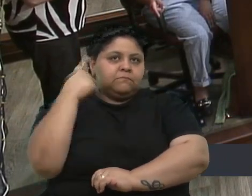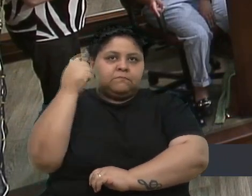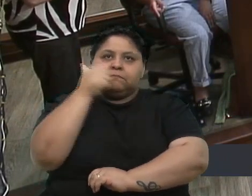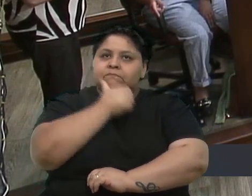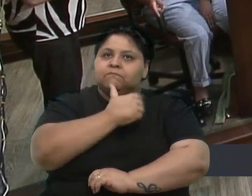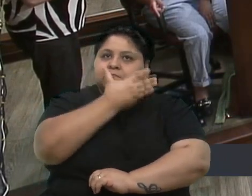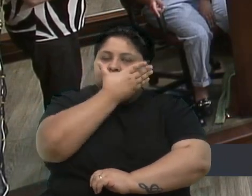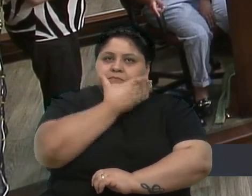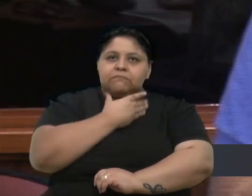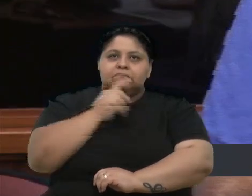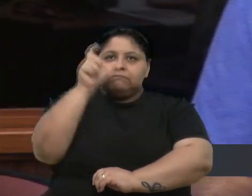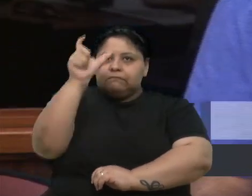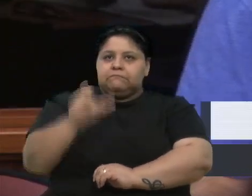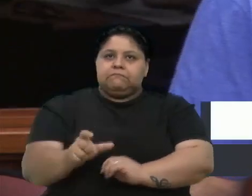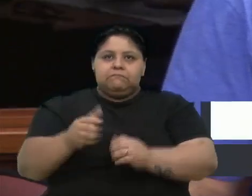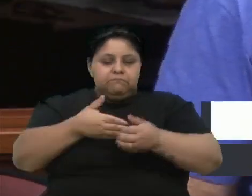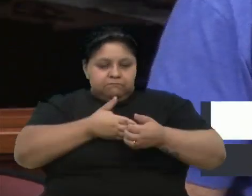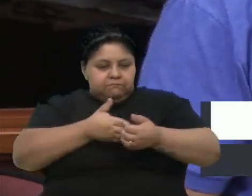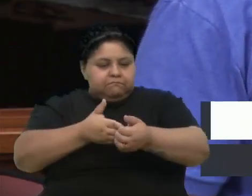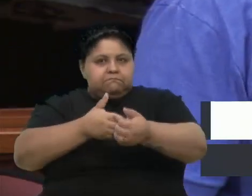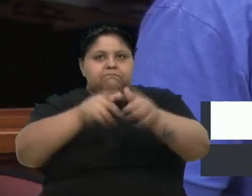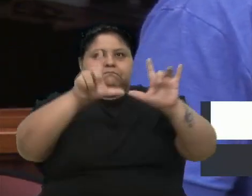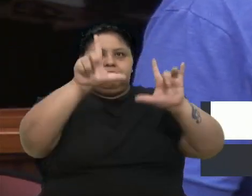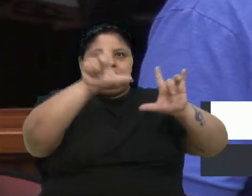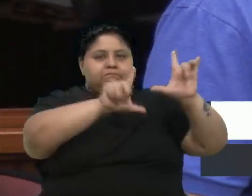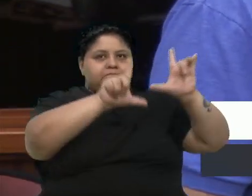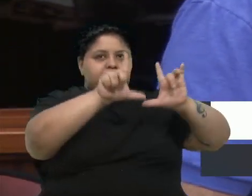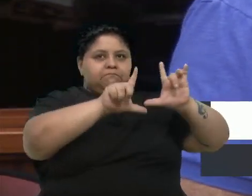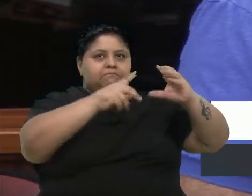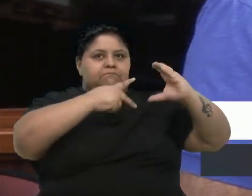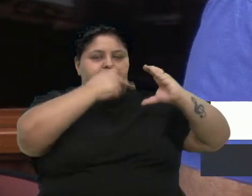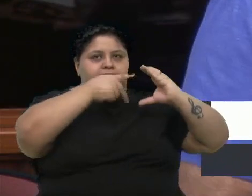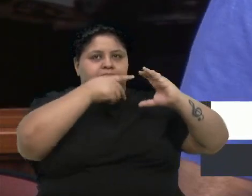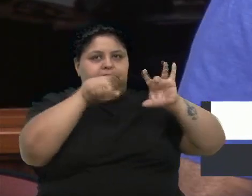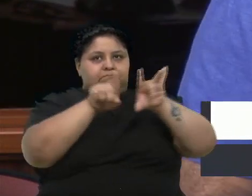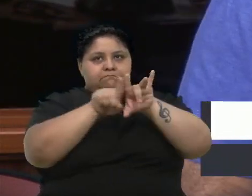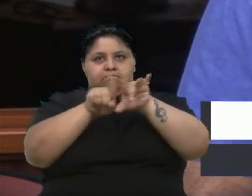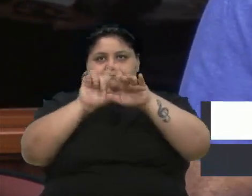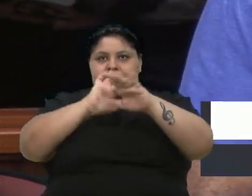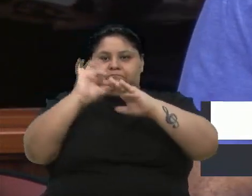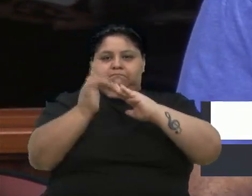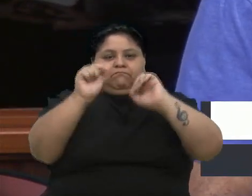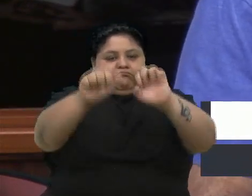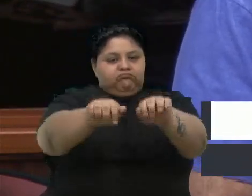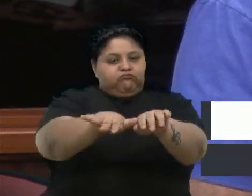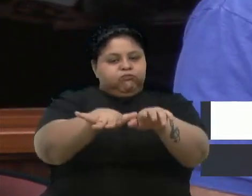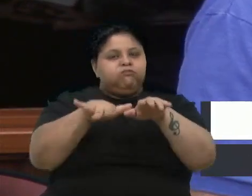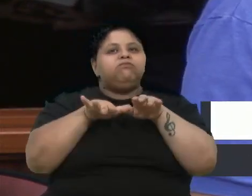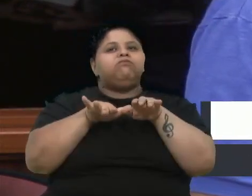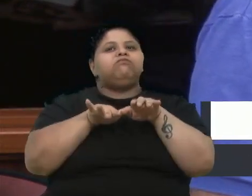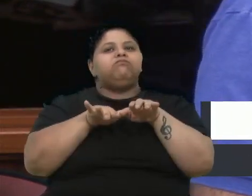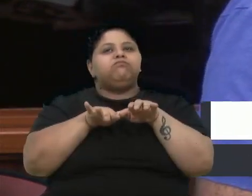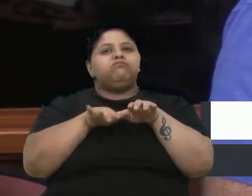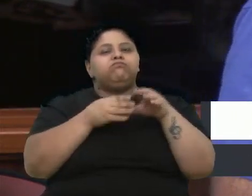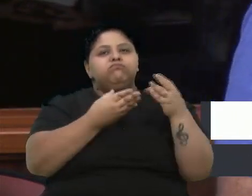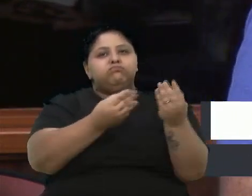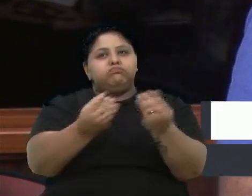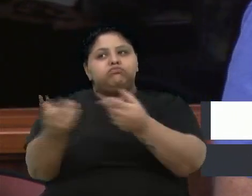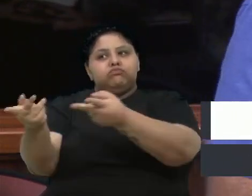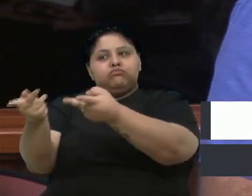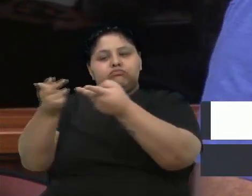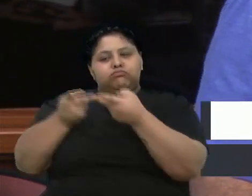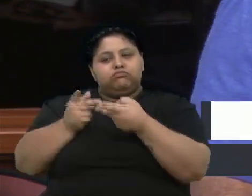vereadores, as pessoas que nos acompanham pela TV Câmara, redes sociais. Nossa plateia hoje está repleta de visitantes, de forma especial o